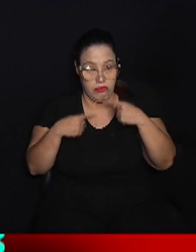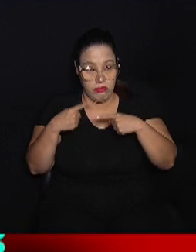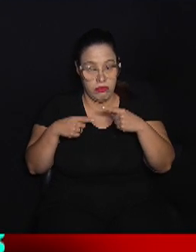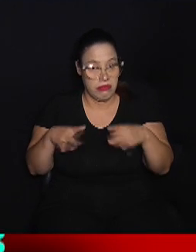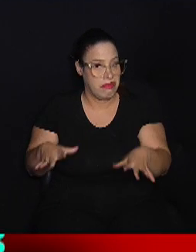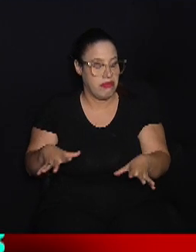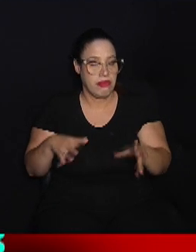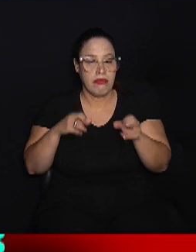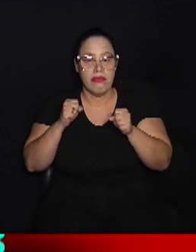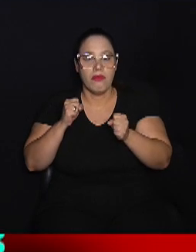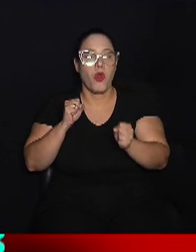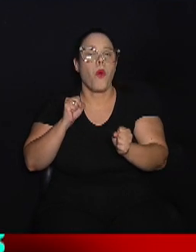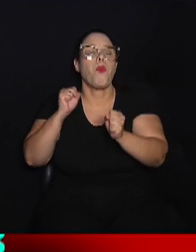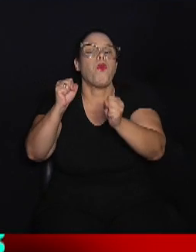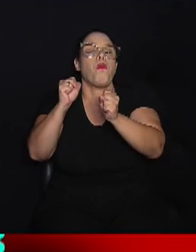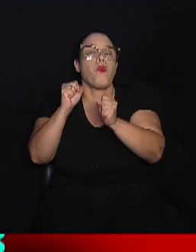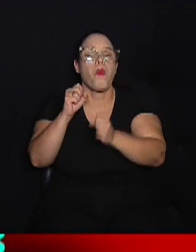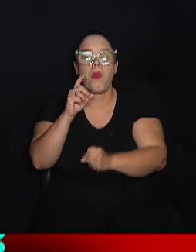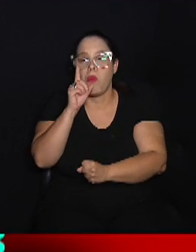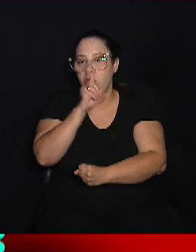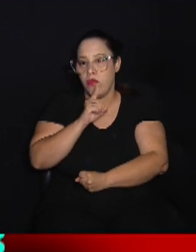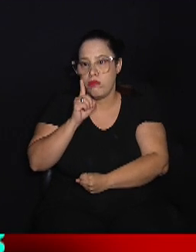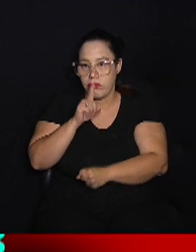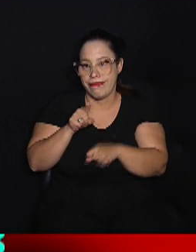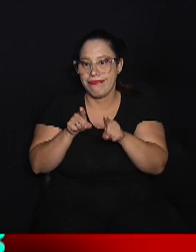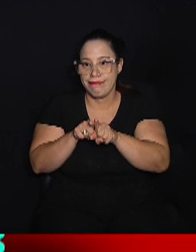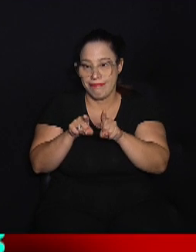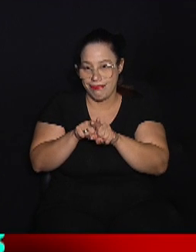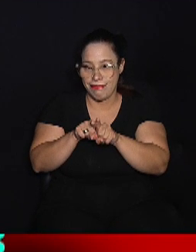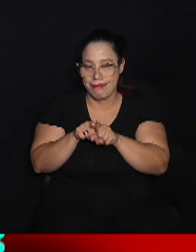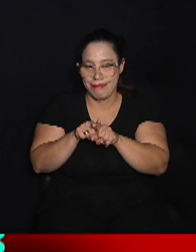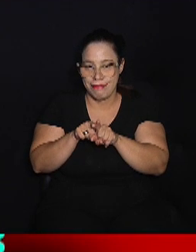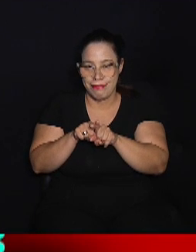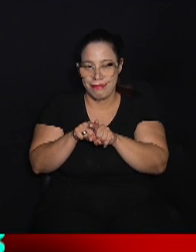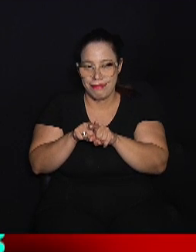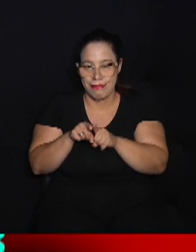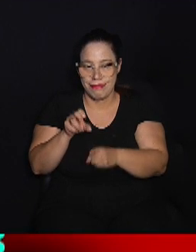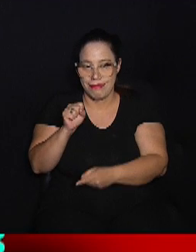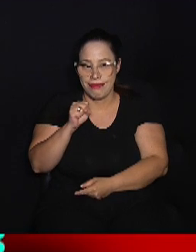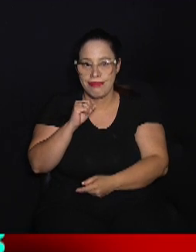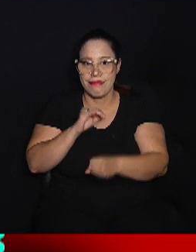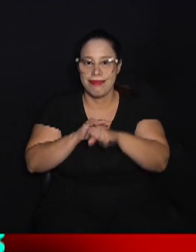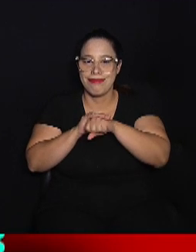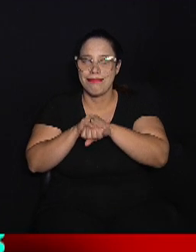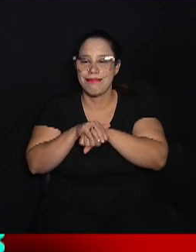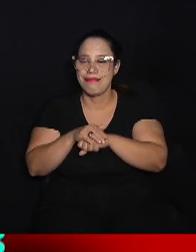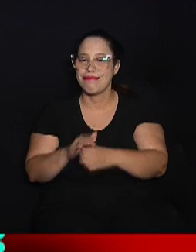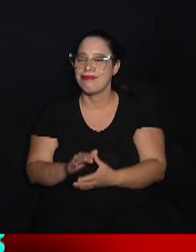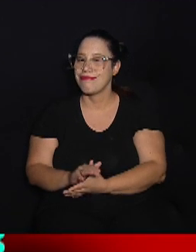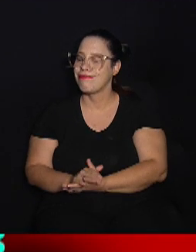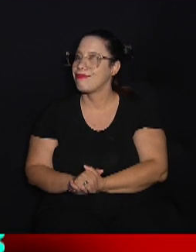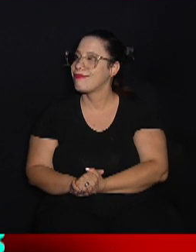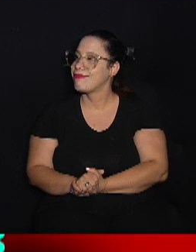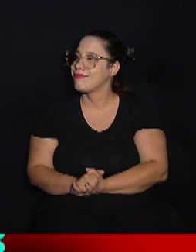ambição e poder. No domingo, também tem sessão, a partir das 8 da noite.